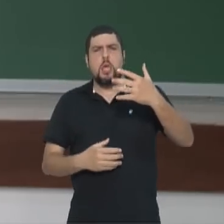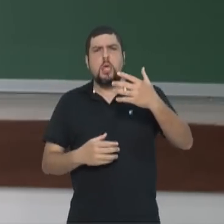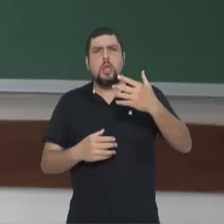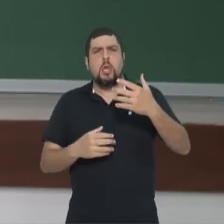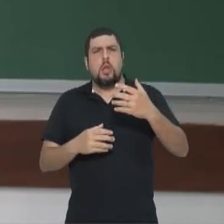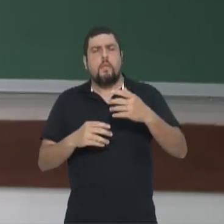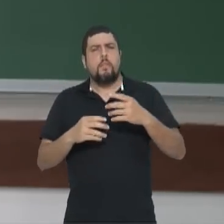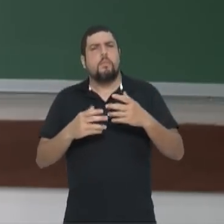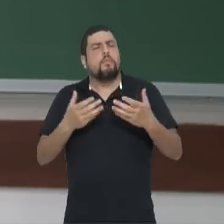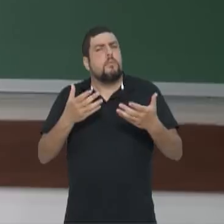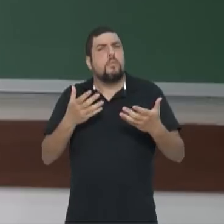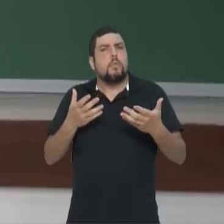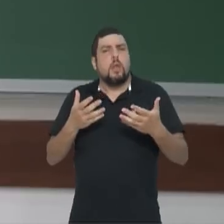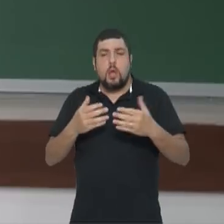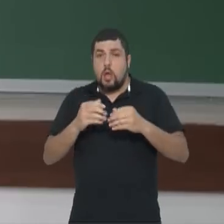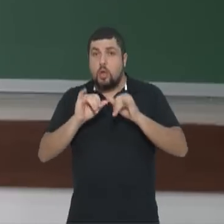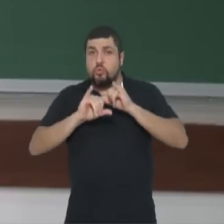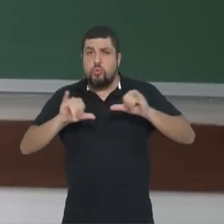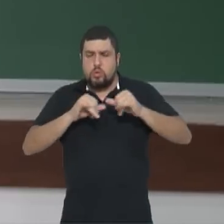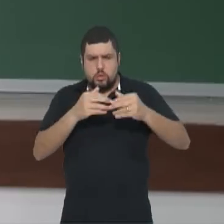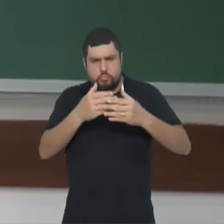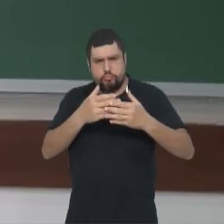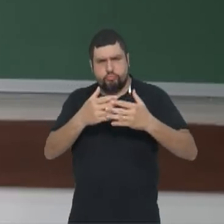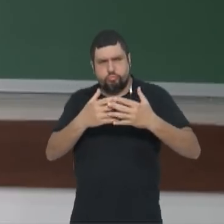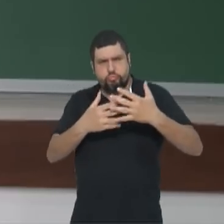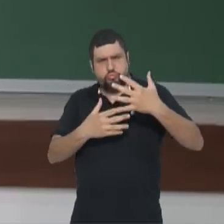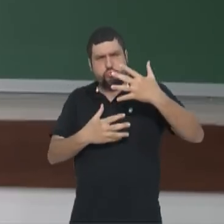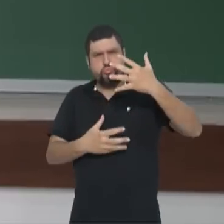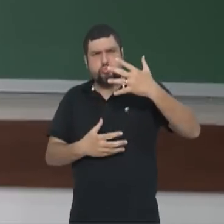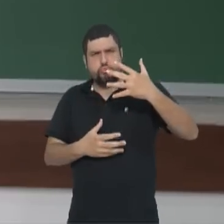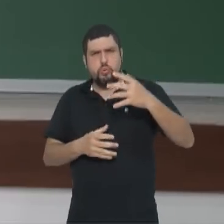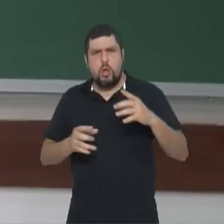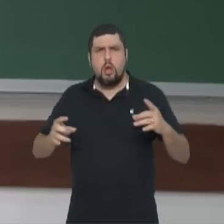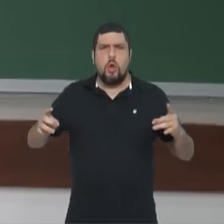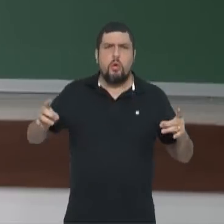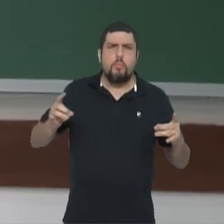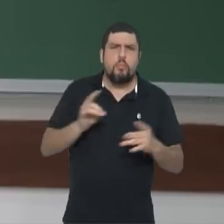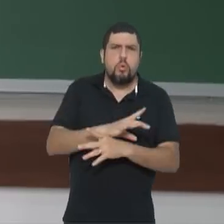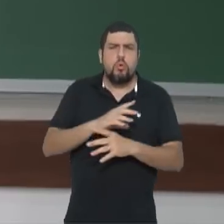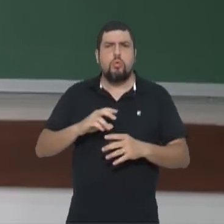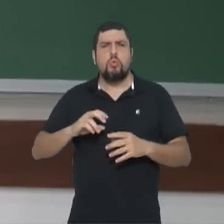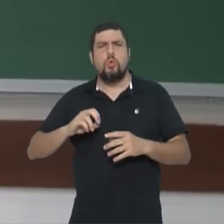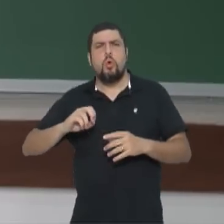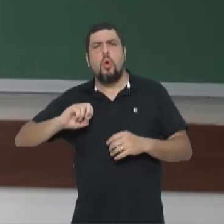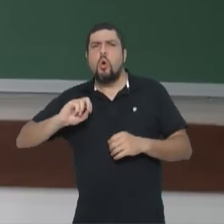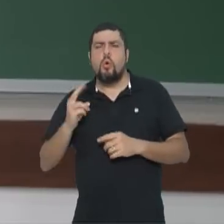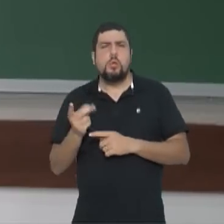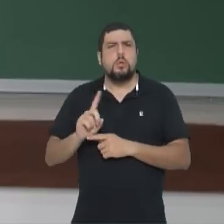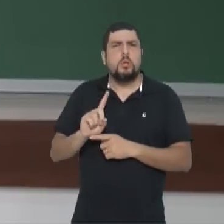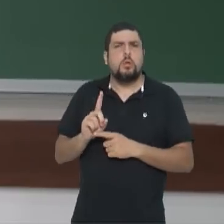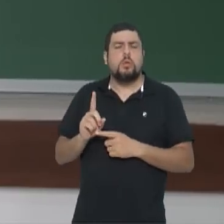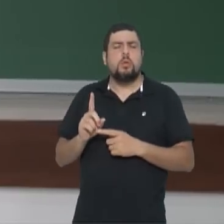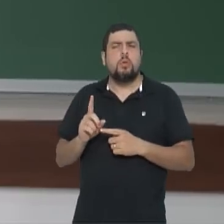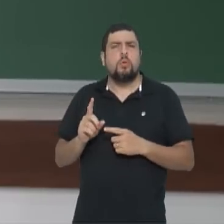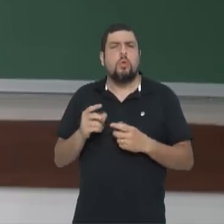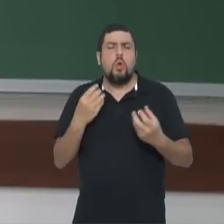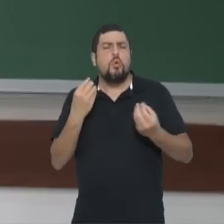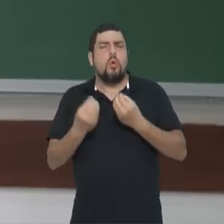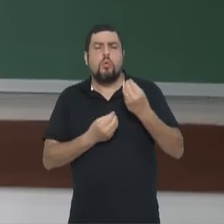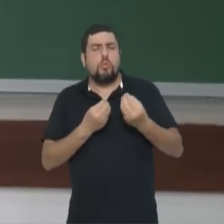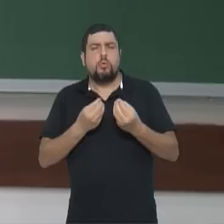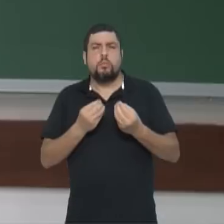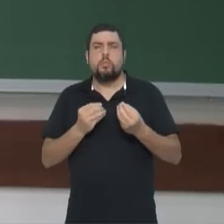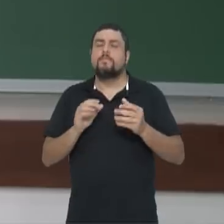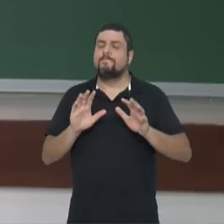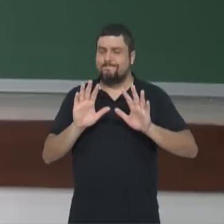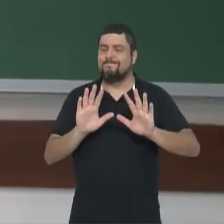ela pode me trazer tudo já de mão beijada ou não, certo? Então, assim, tudo é importante numa